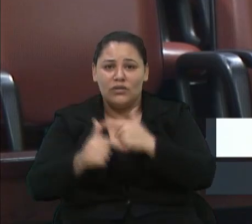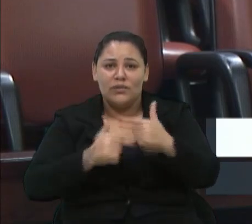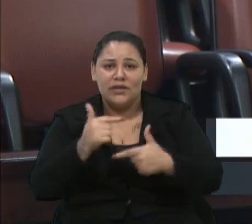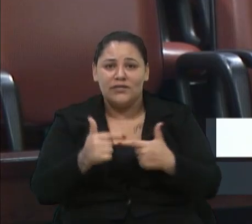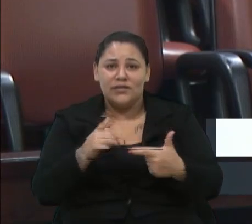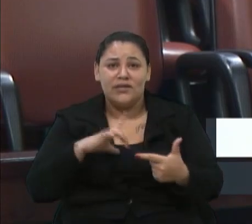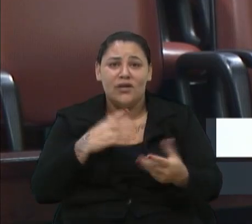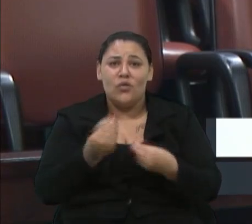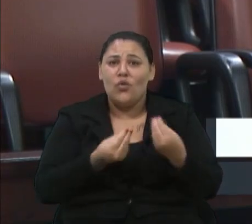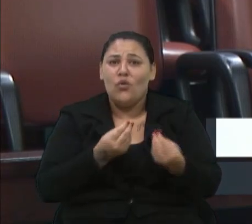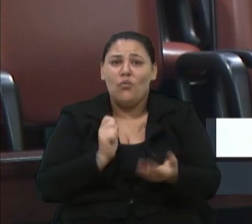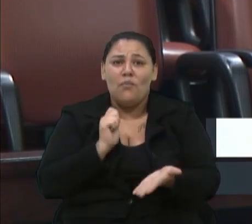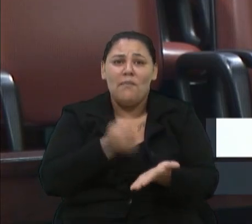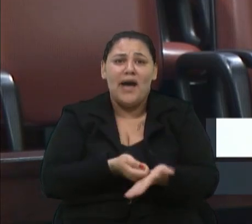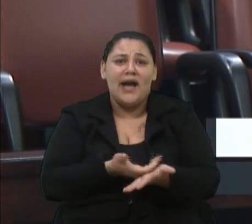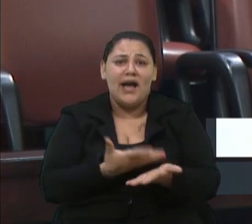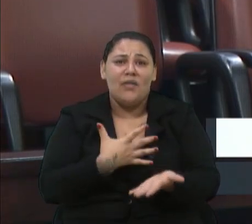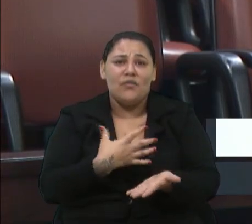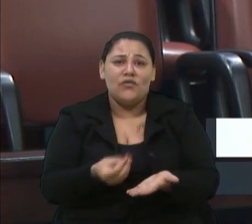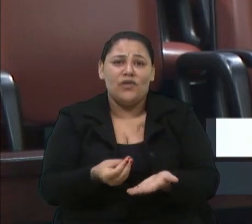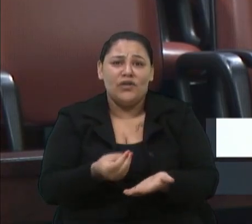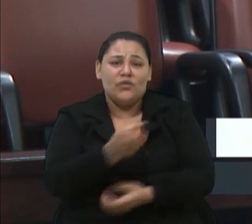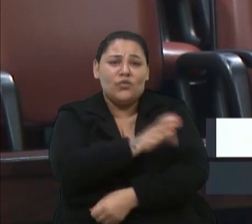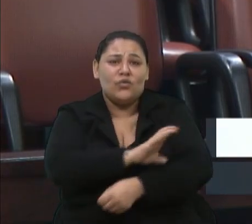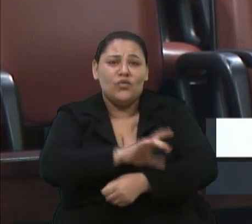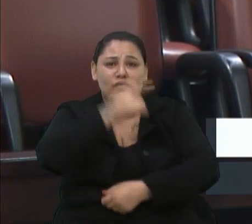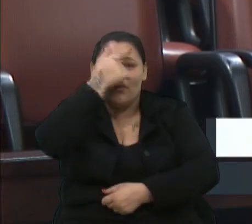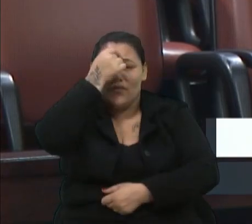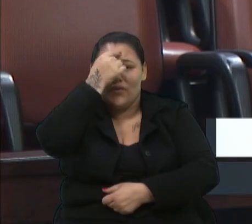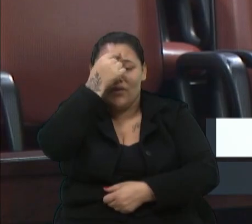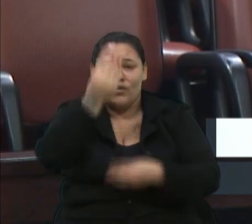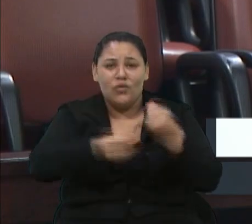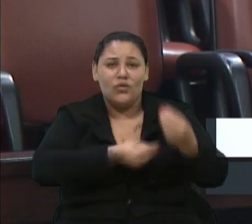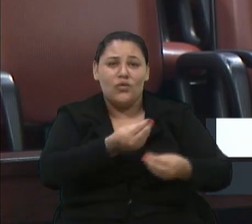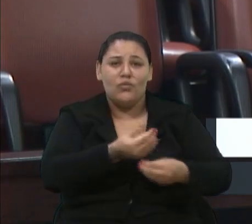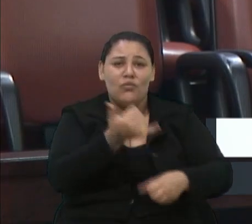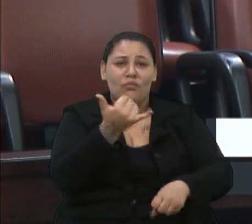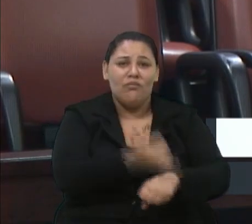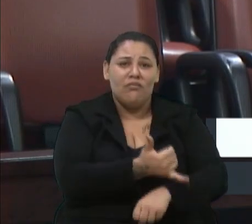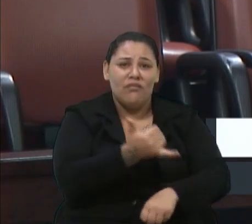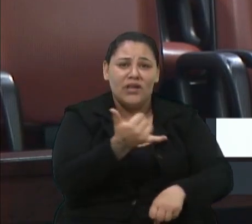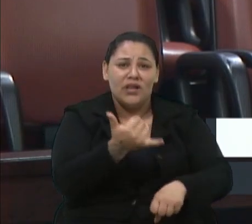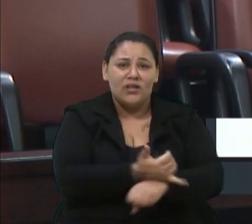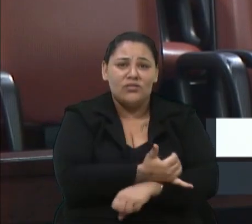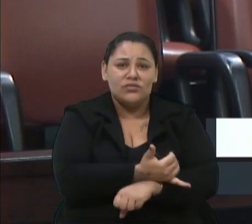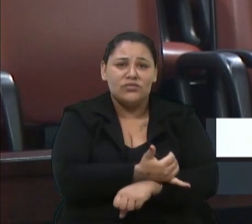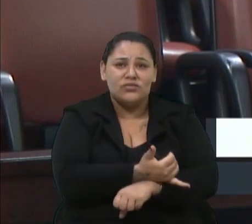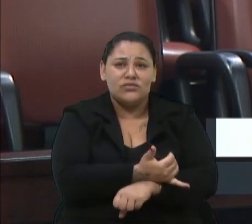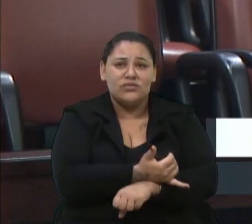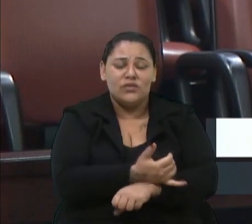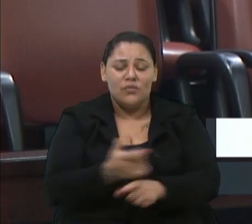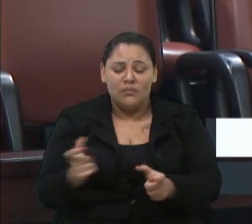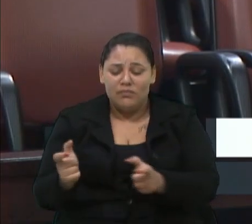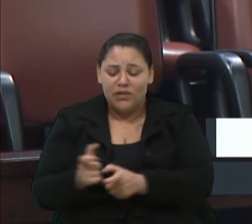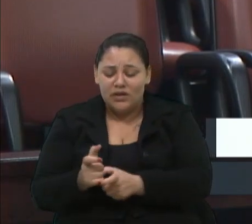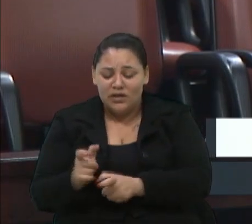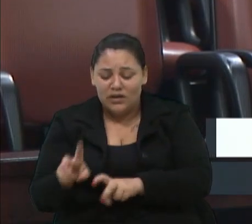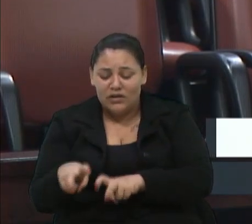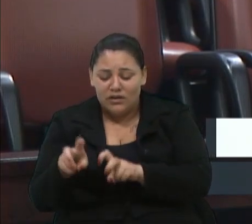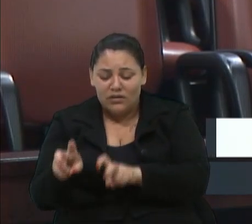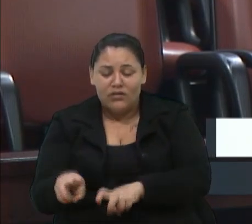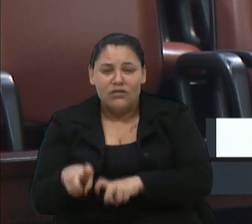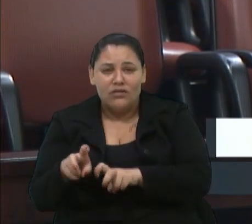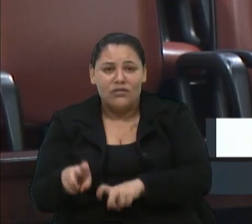de pagar para o seu filho um curso superior? Onde é que um metalúrgico vai ter? Onde é que o pequeno agricultor ele